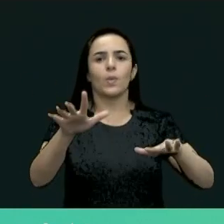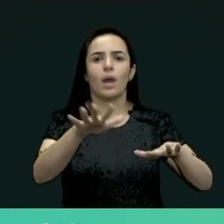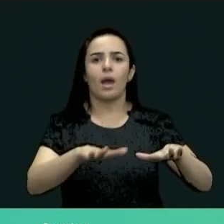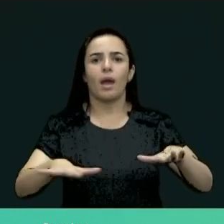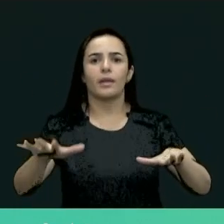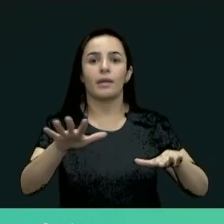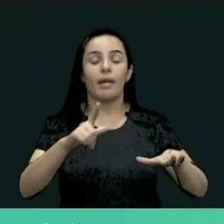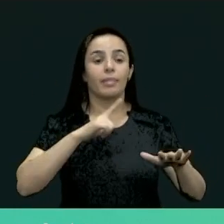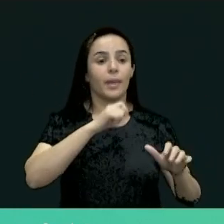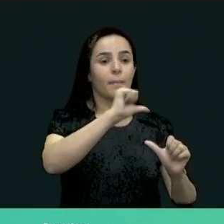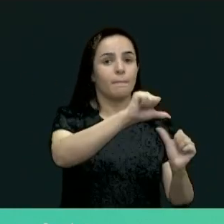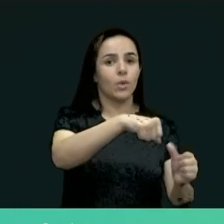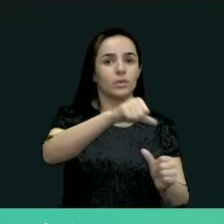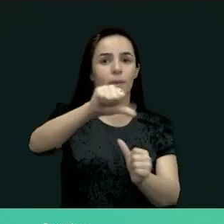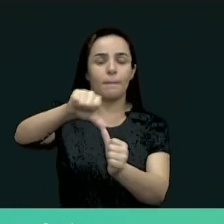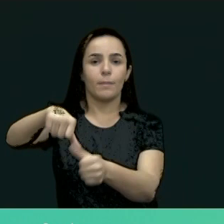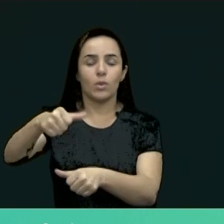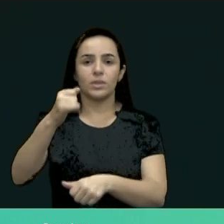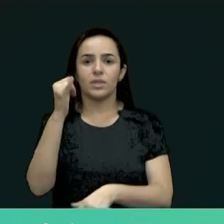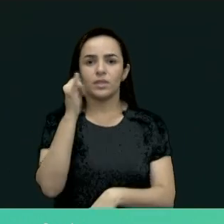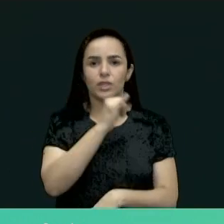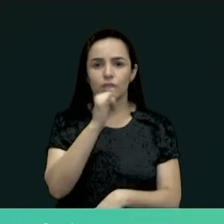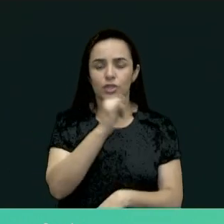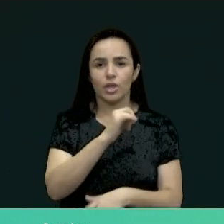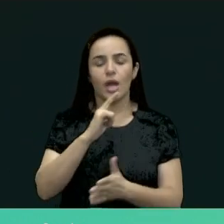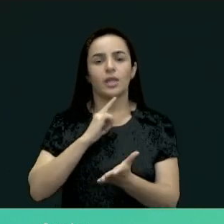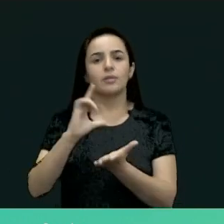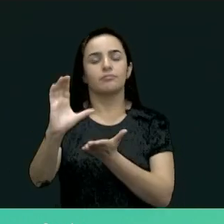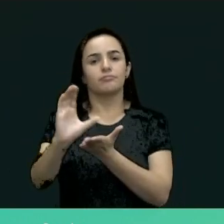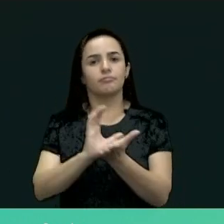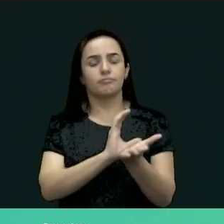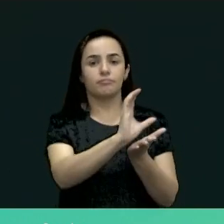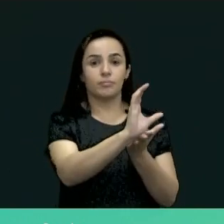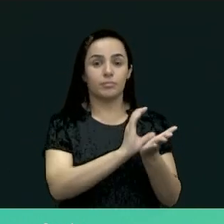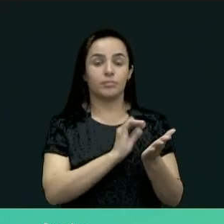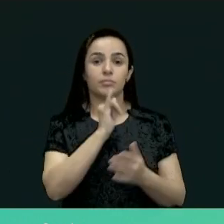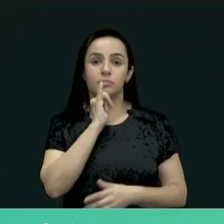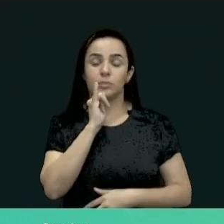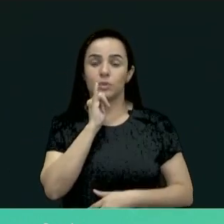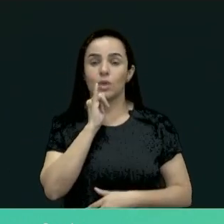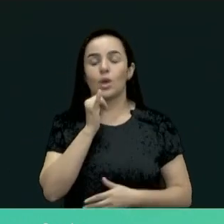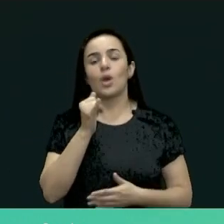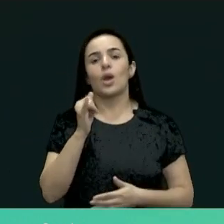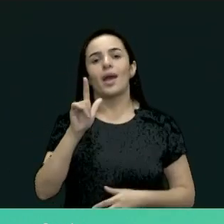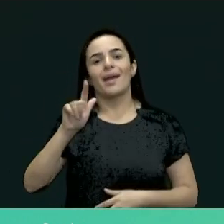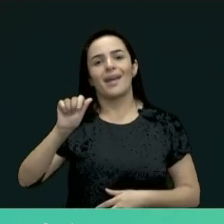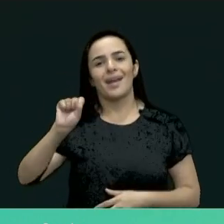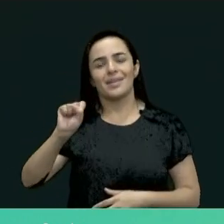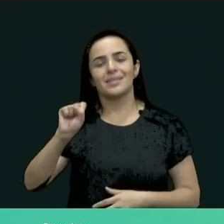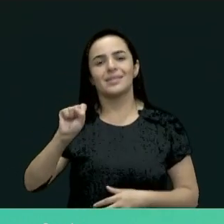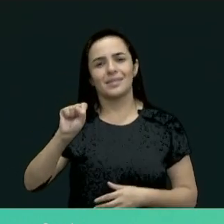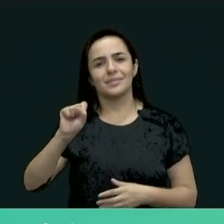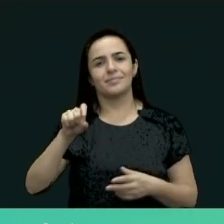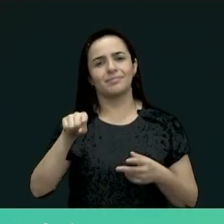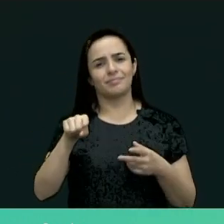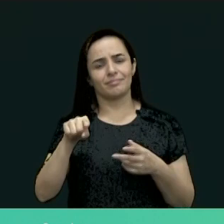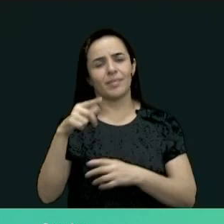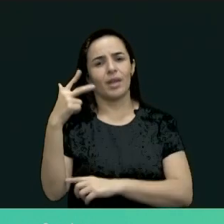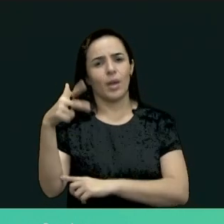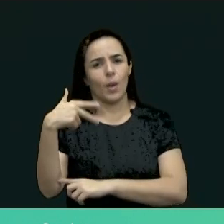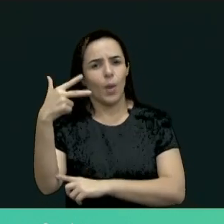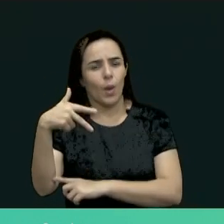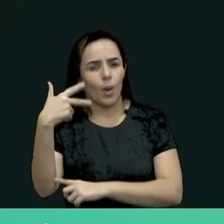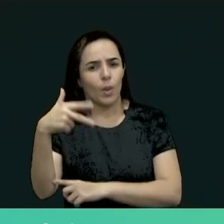transição energética, como são as empresas da indústria de óleo e gás que estão fazendo a sua transição energética e investindo